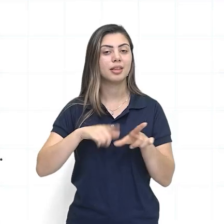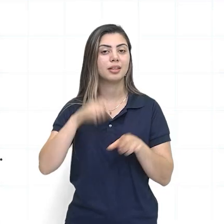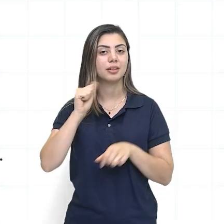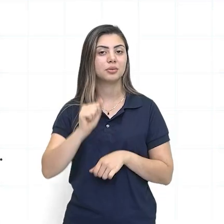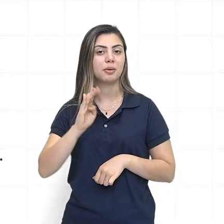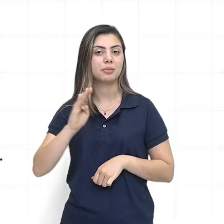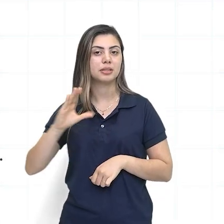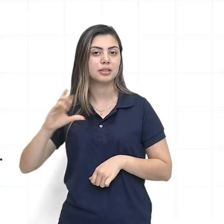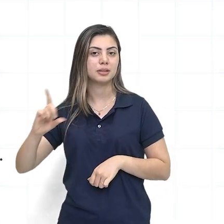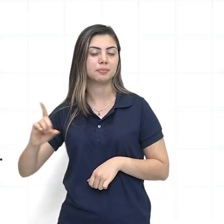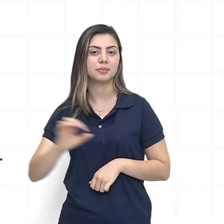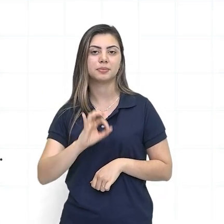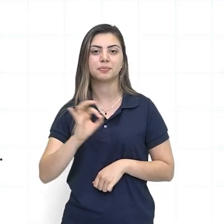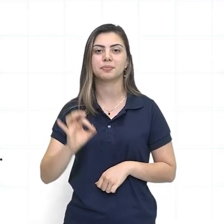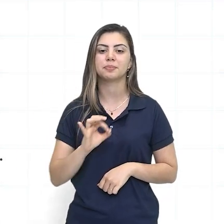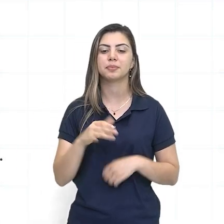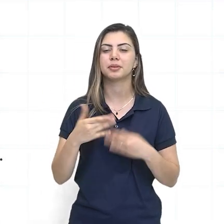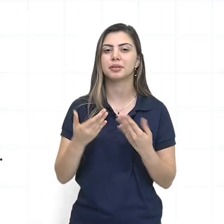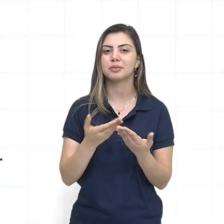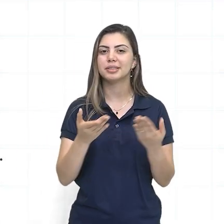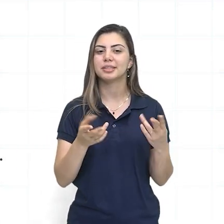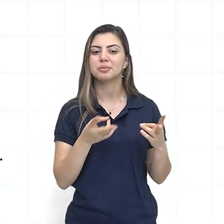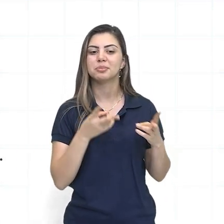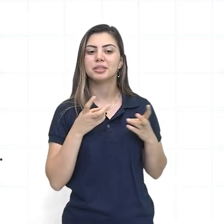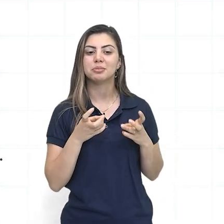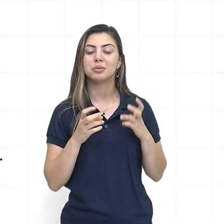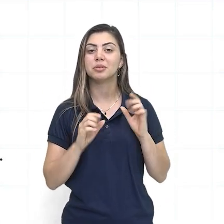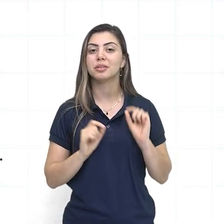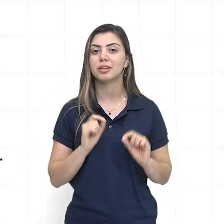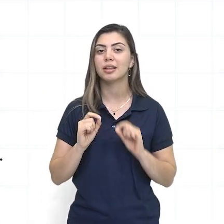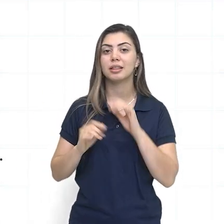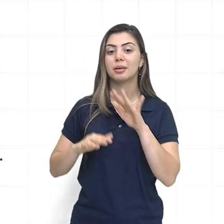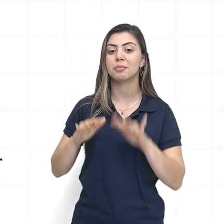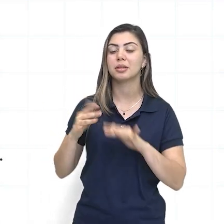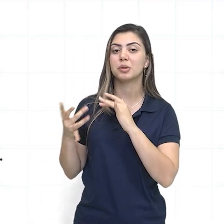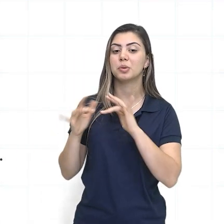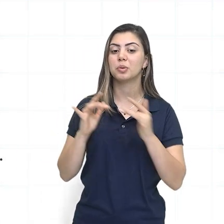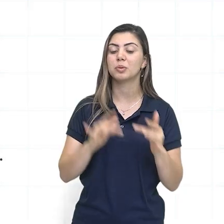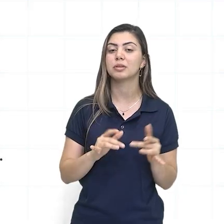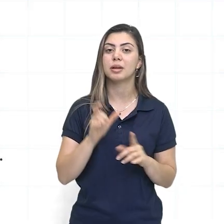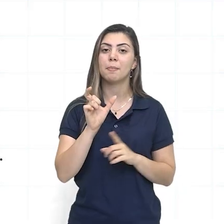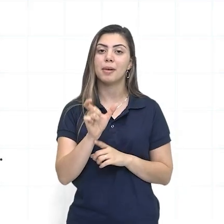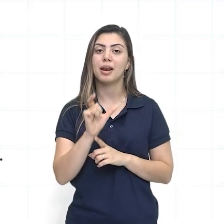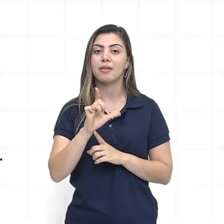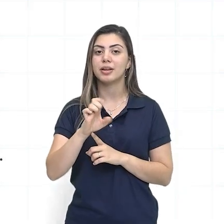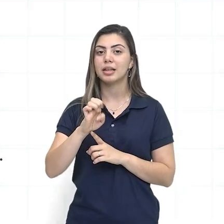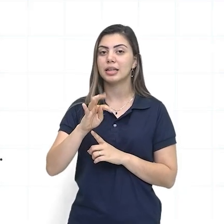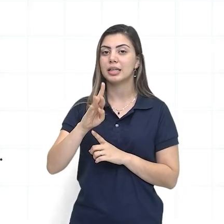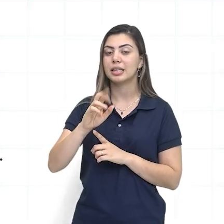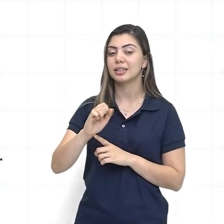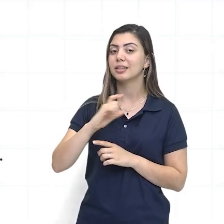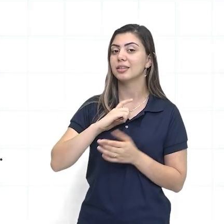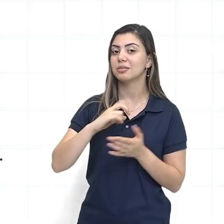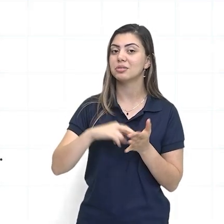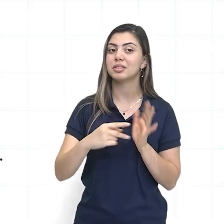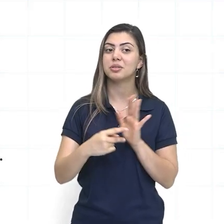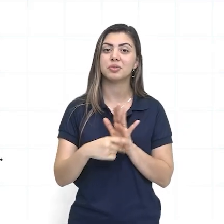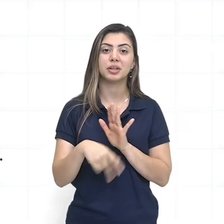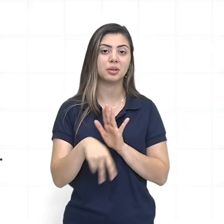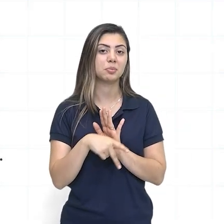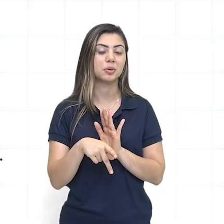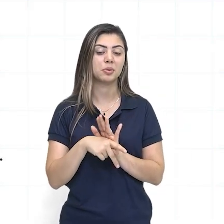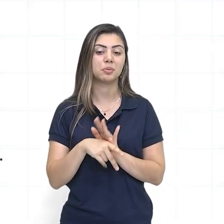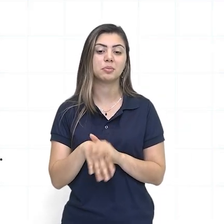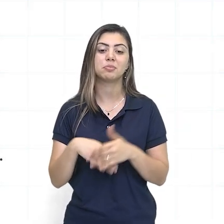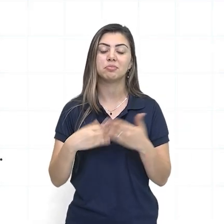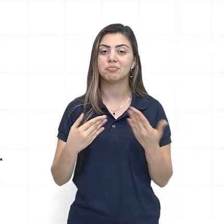alfabeto. Perceberam que em cada contexto a palavra letra tem um significado diferente. E